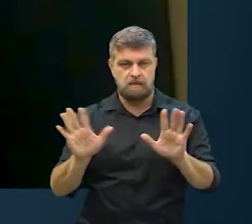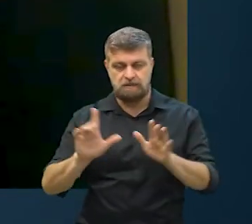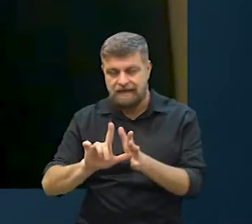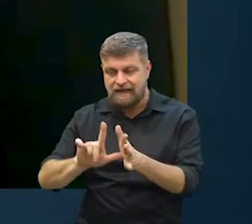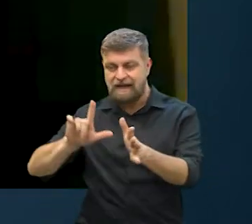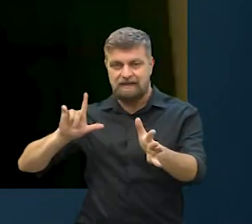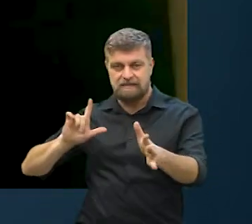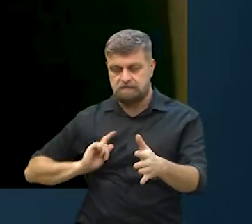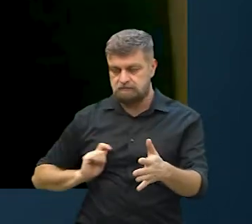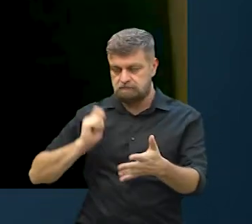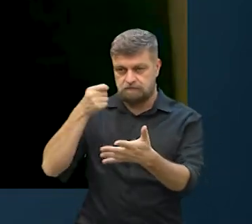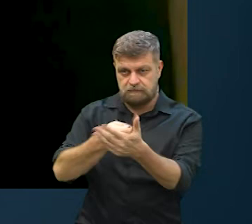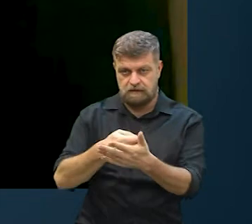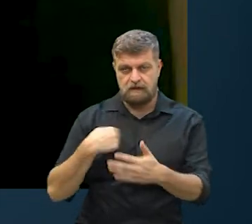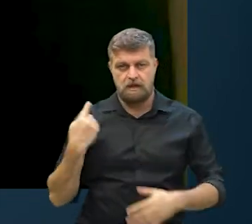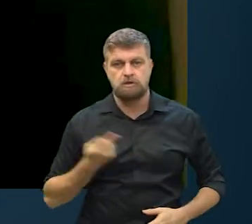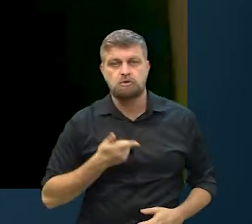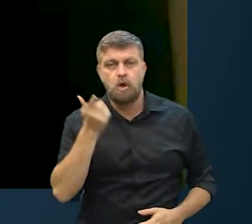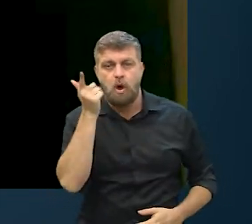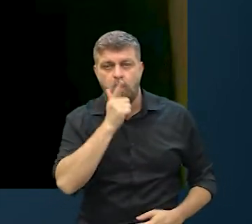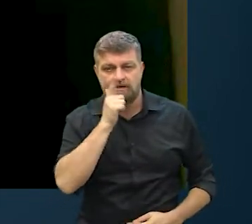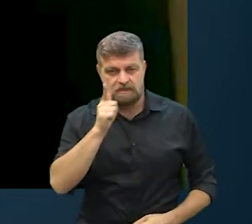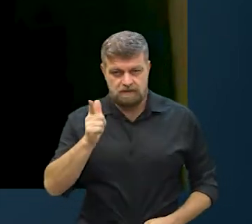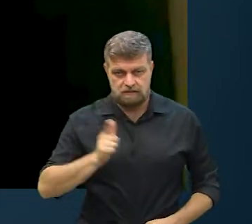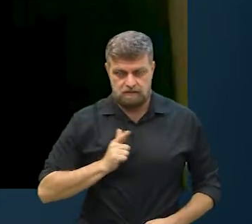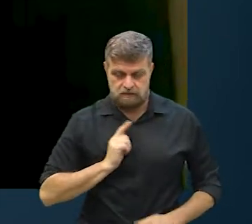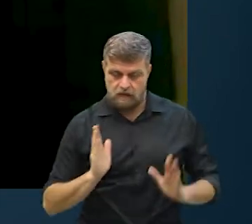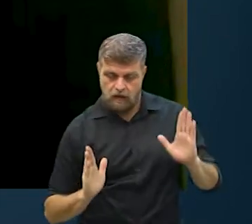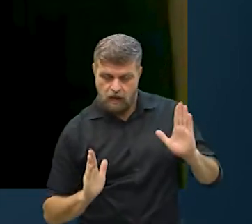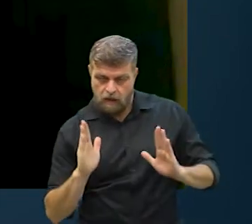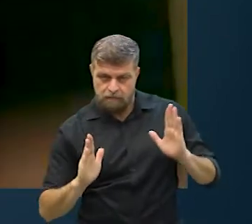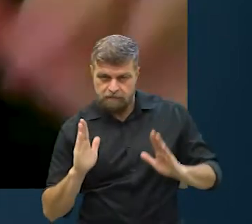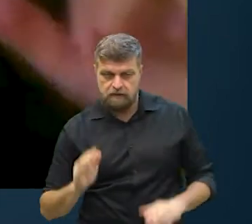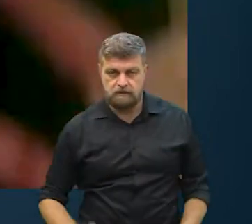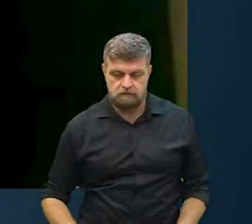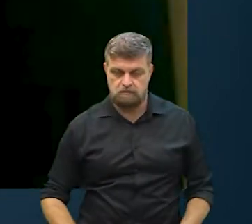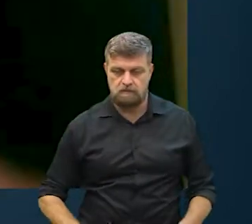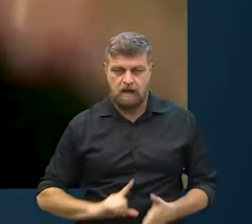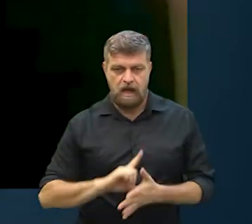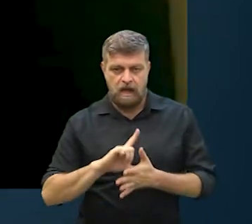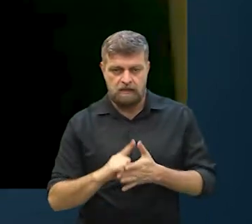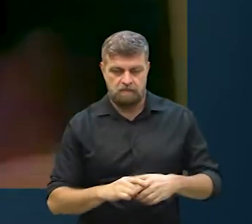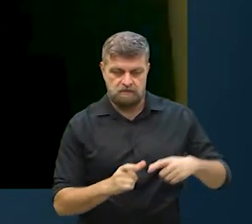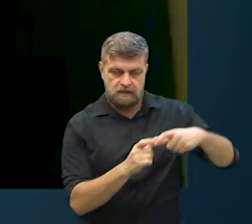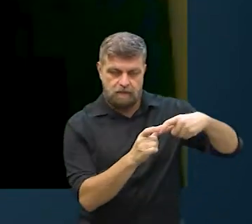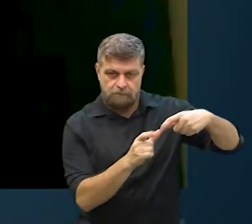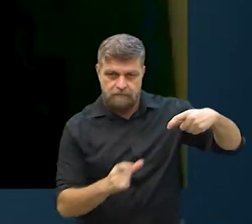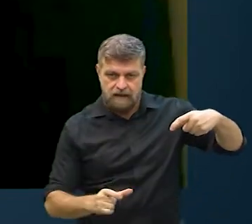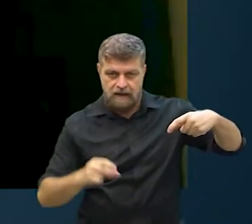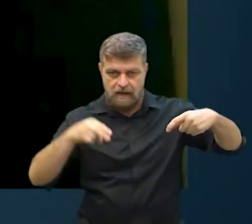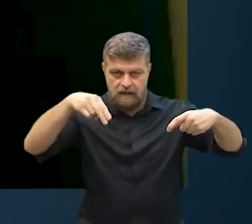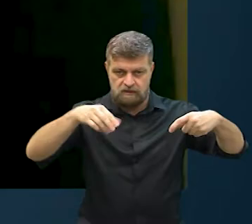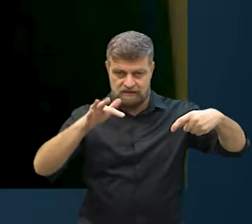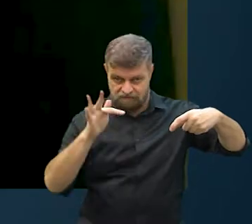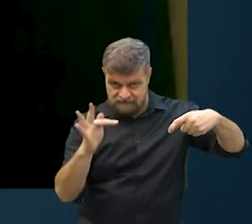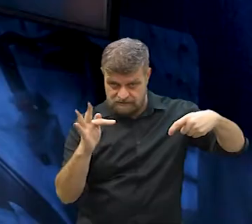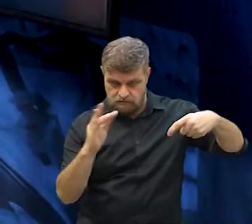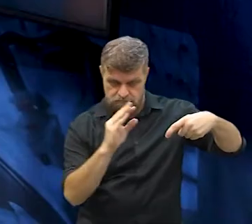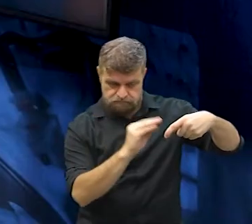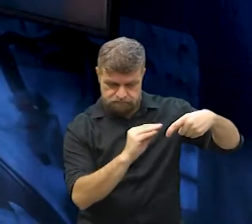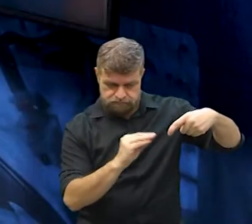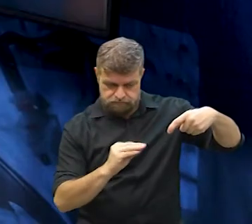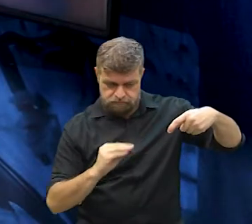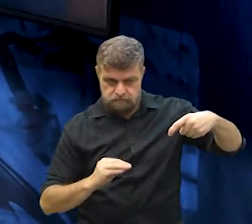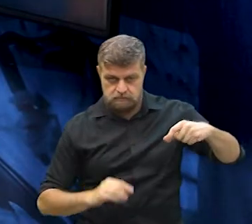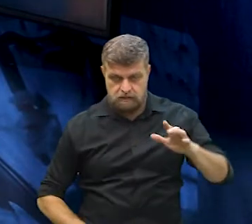esse processo de antecipação, a gente financia essa operação nesse período para ele e depois consolida numa nota fiscal, tá?